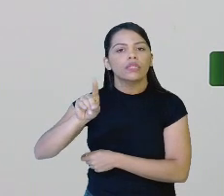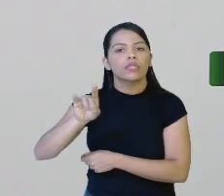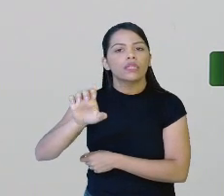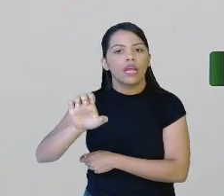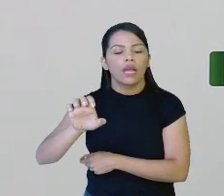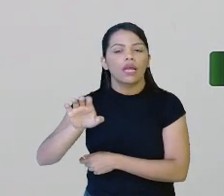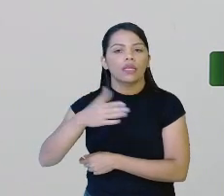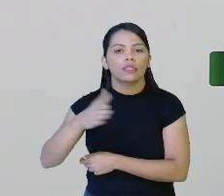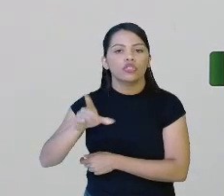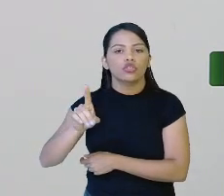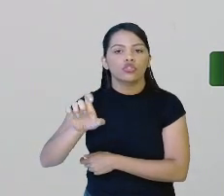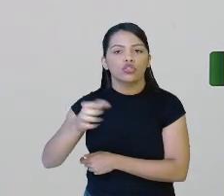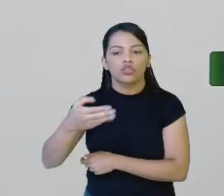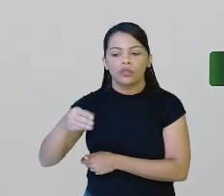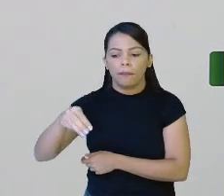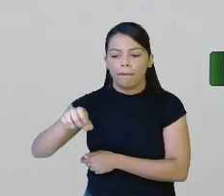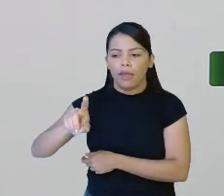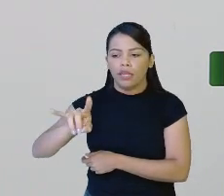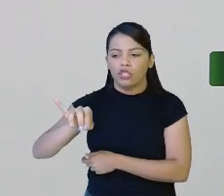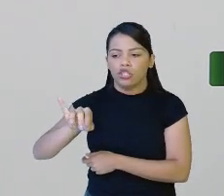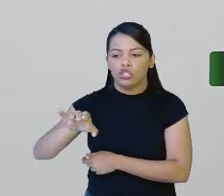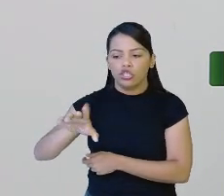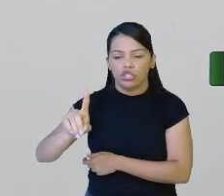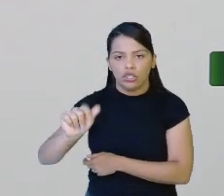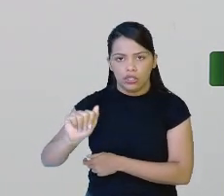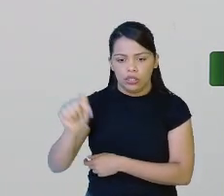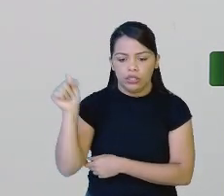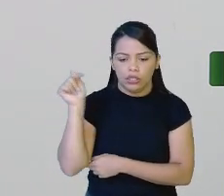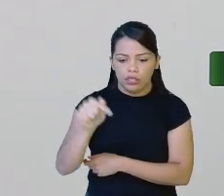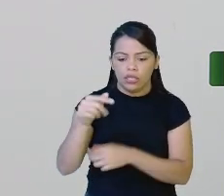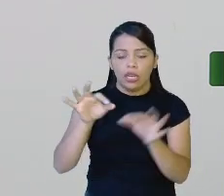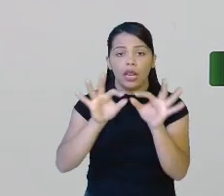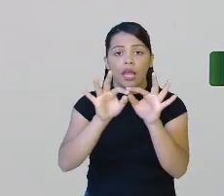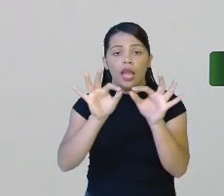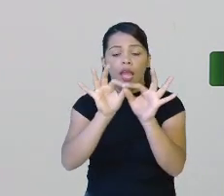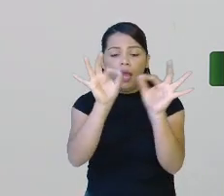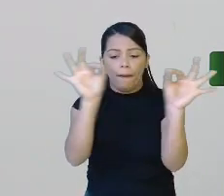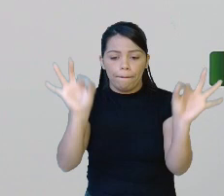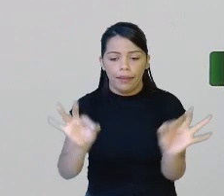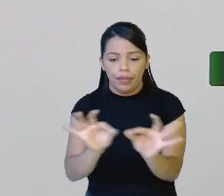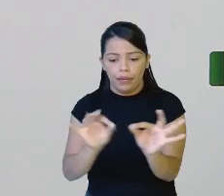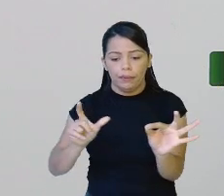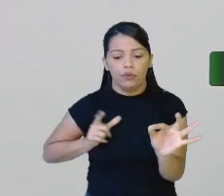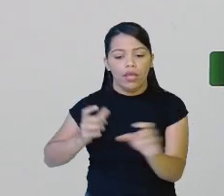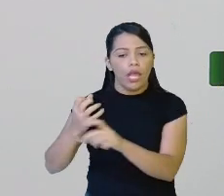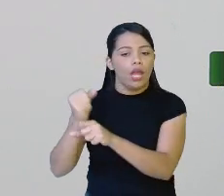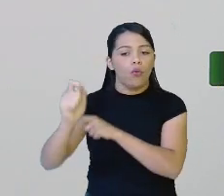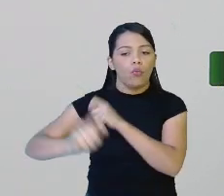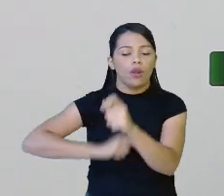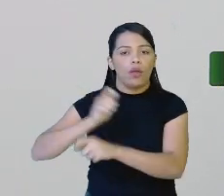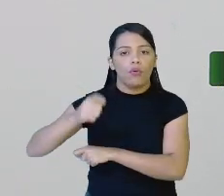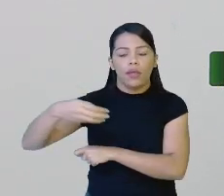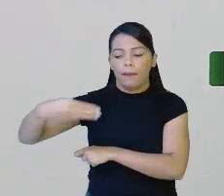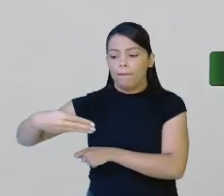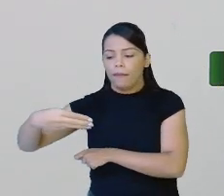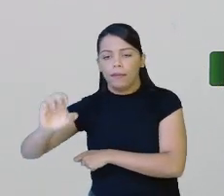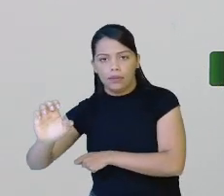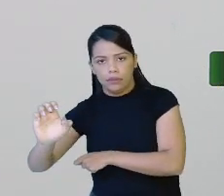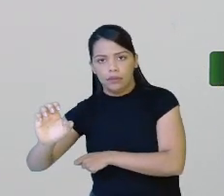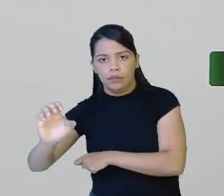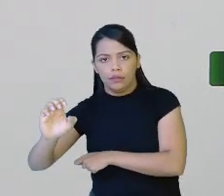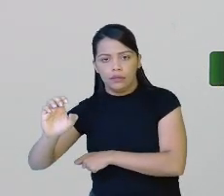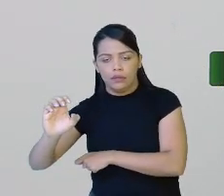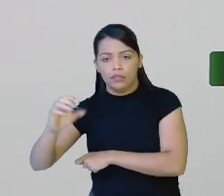Perímetro, normalmente a gente calcula centímetro, metro. Área, a gente sempre mede em centímetro